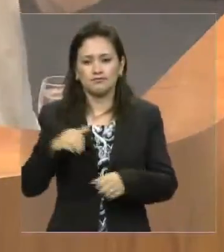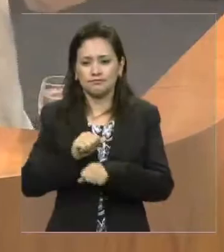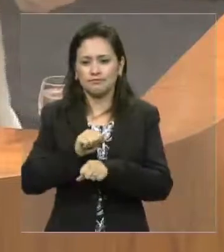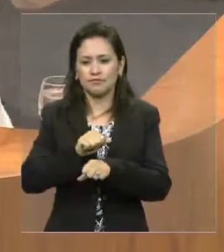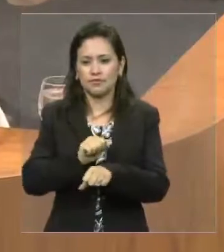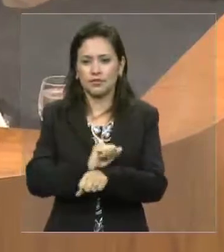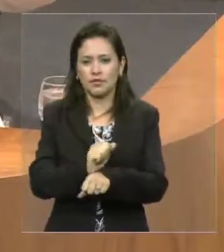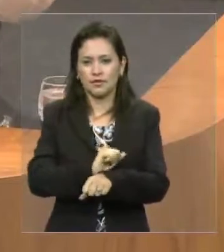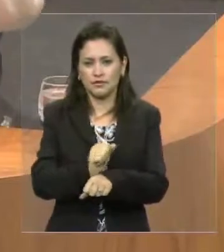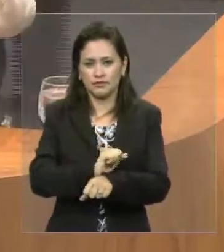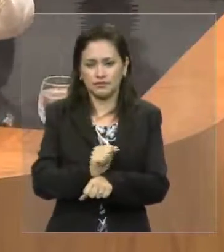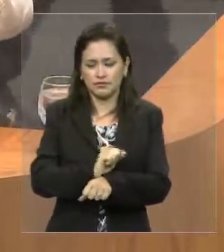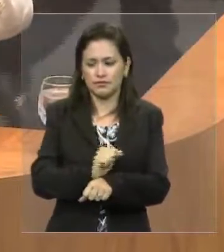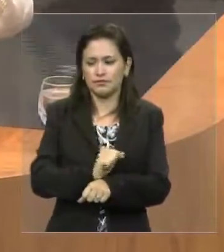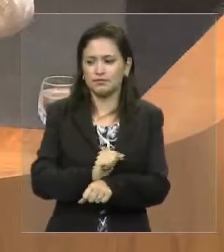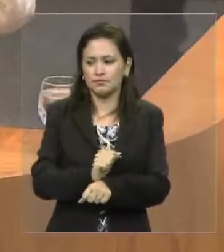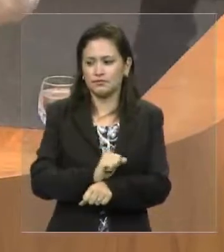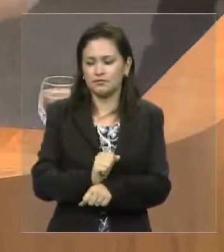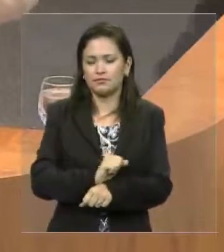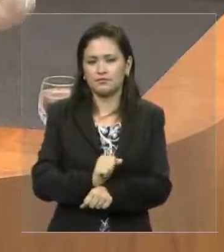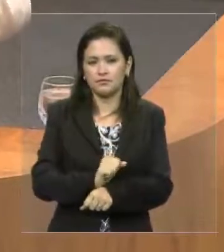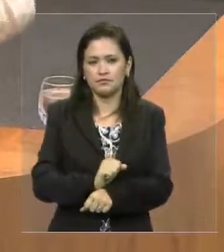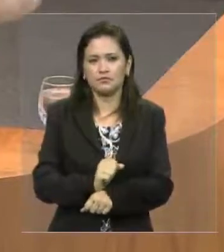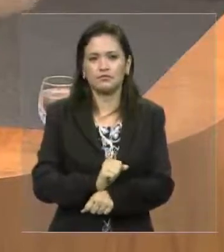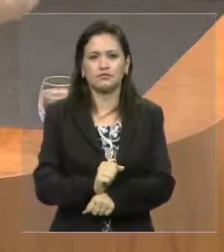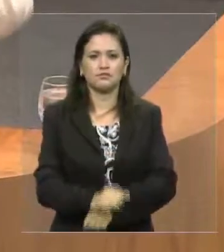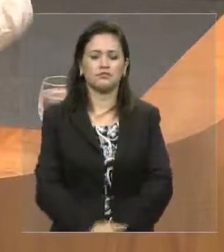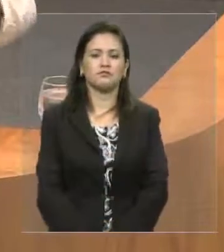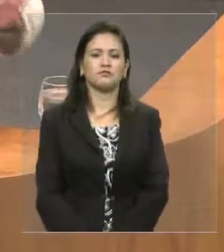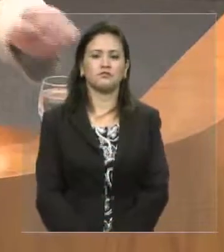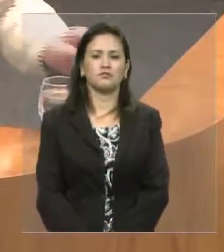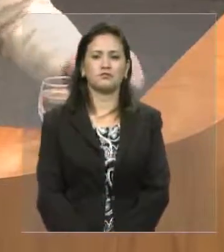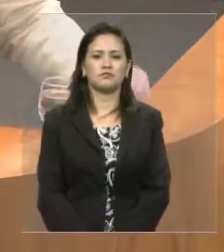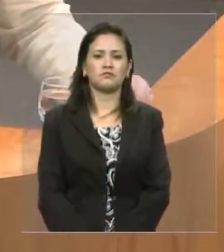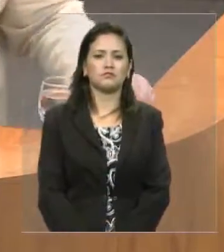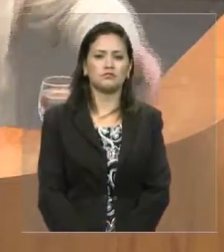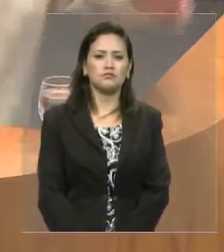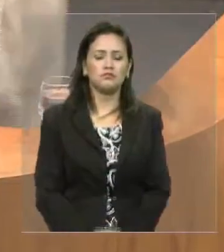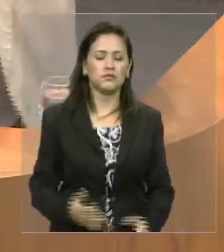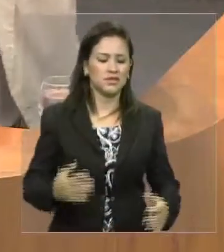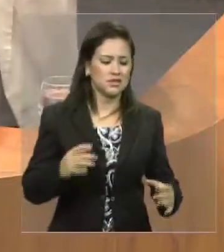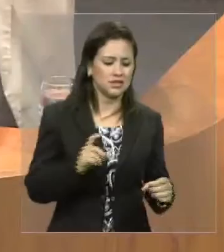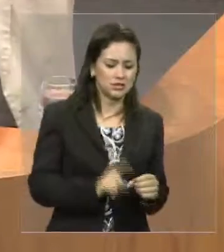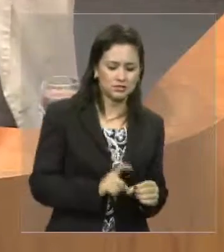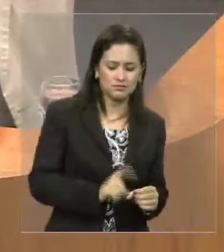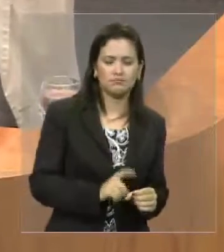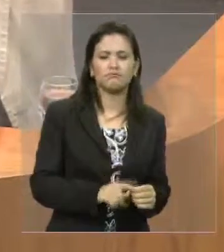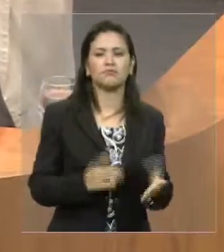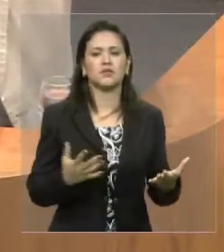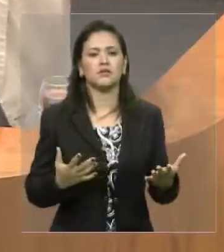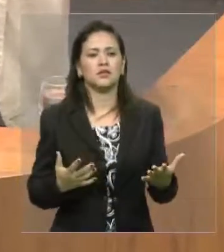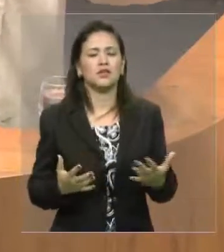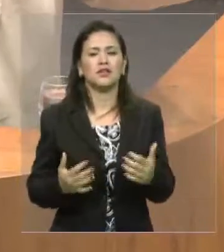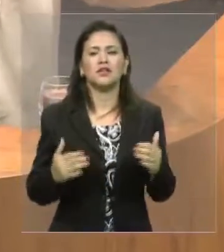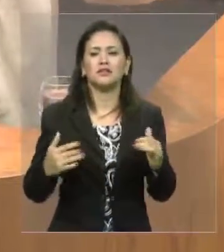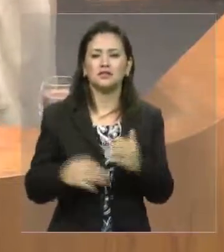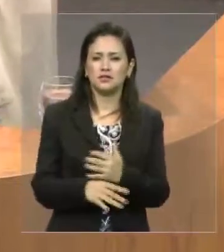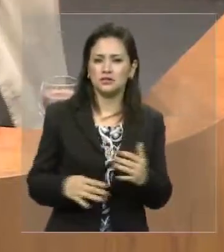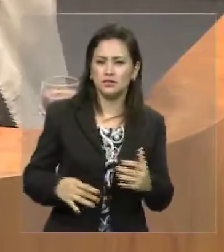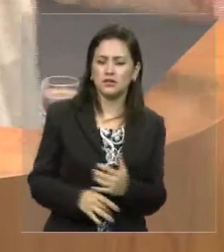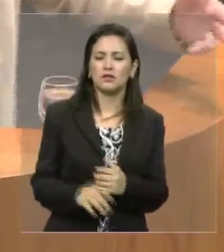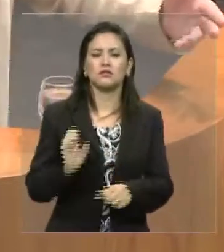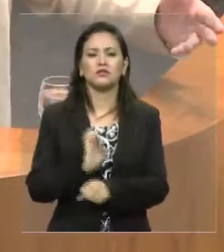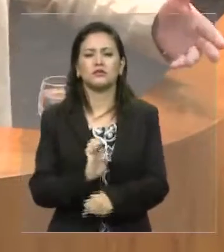de condições financeiras dos municípios e dos estados para atacar essa questão